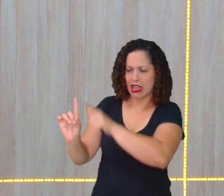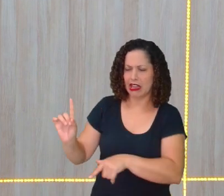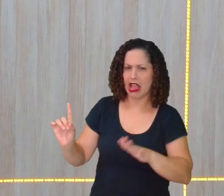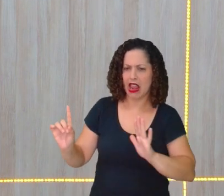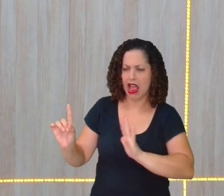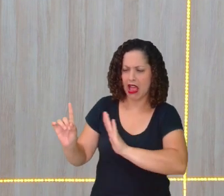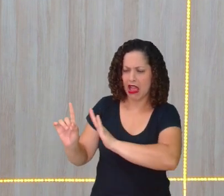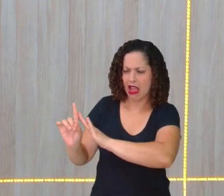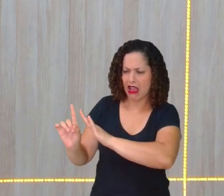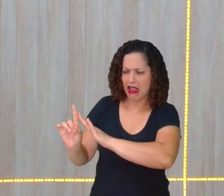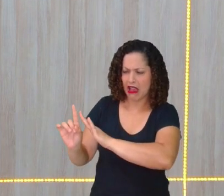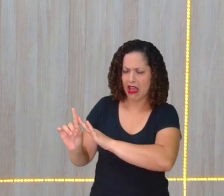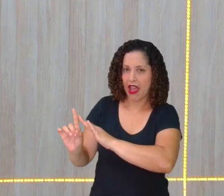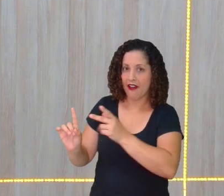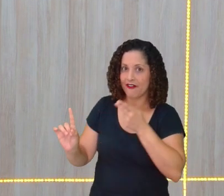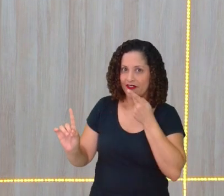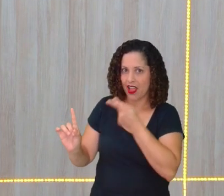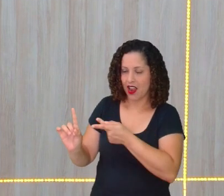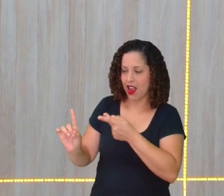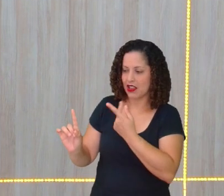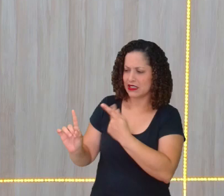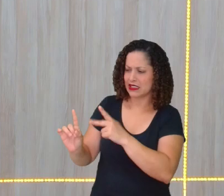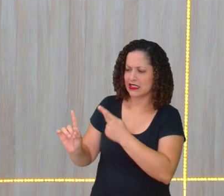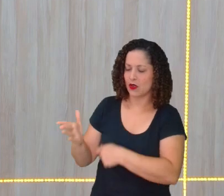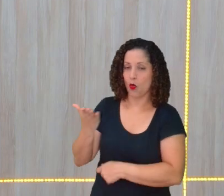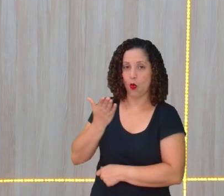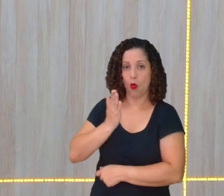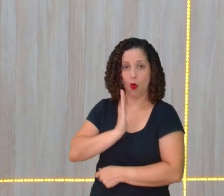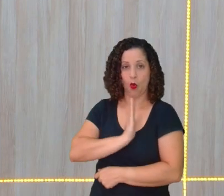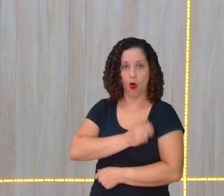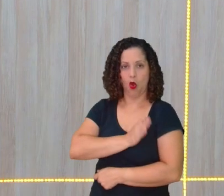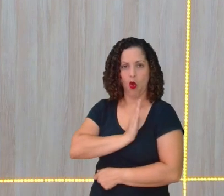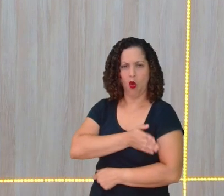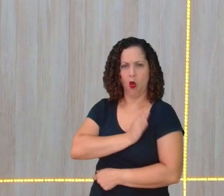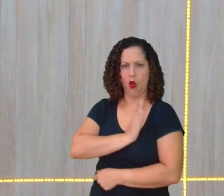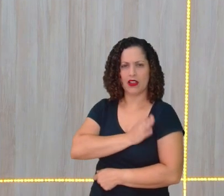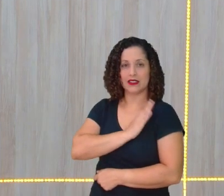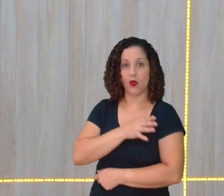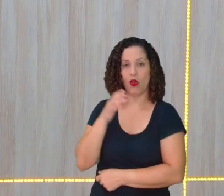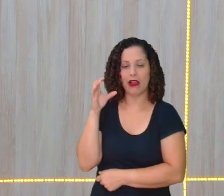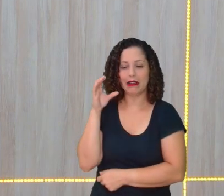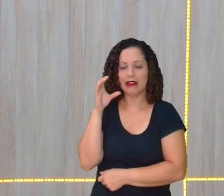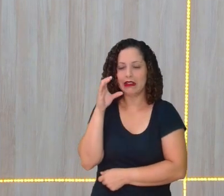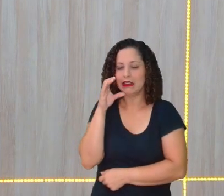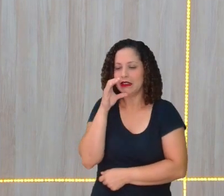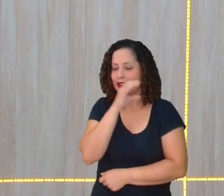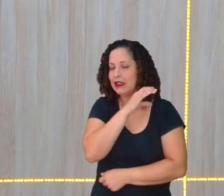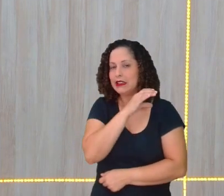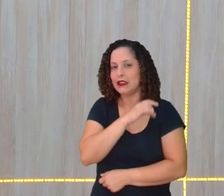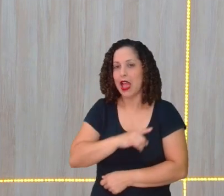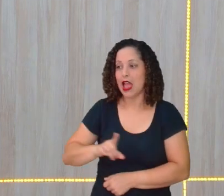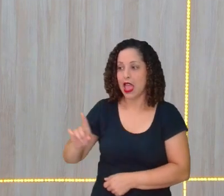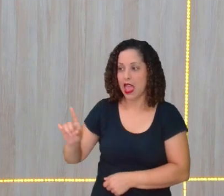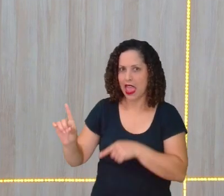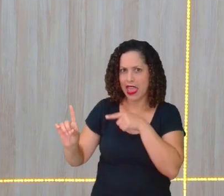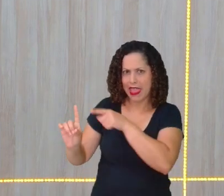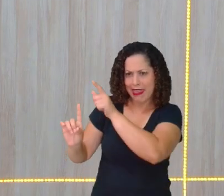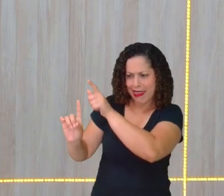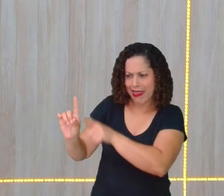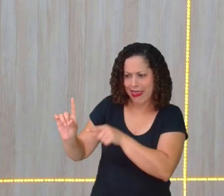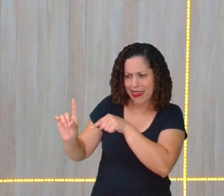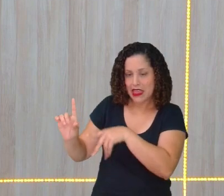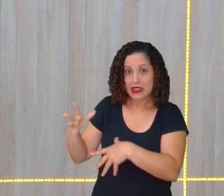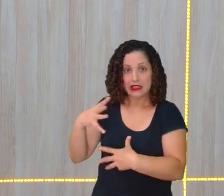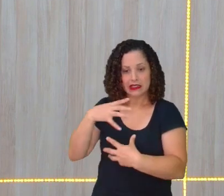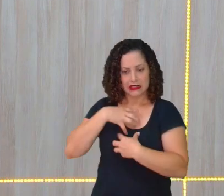Senhor The Grinch, né? Seu coração. Aí ele falou o quê? Está quente. Então, quando ele começa, ele consegue sentir